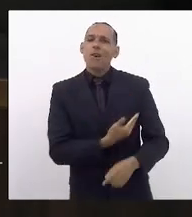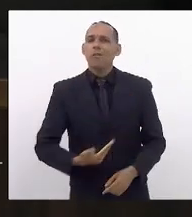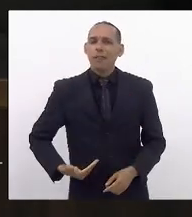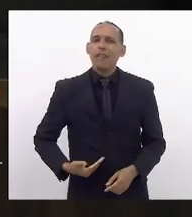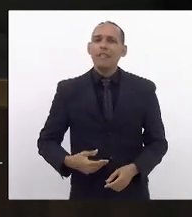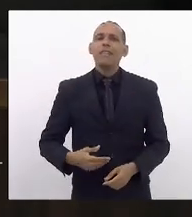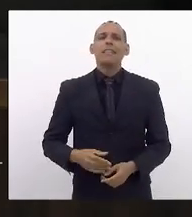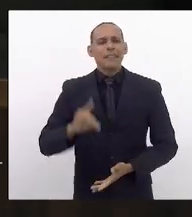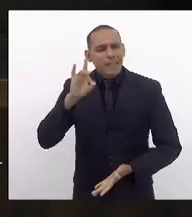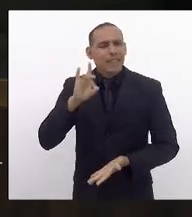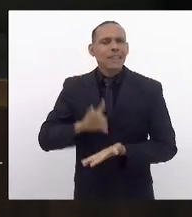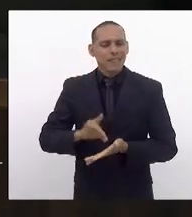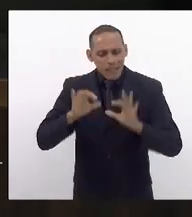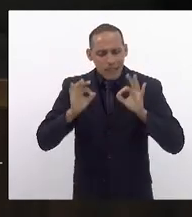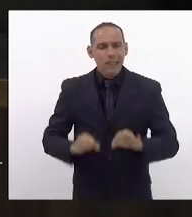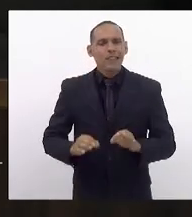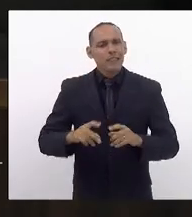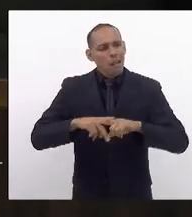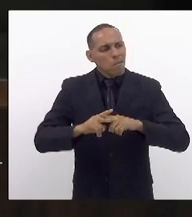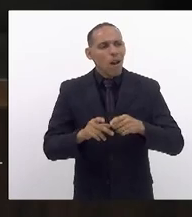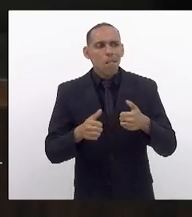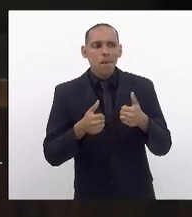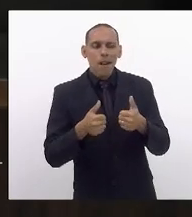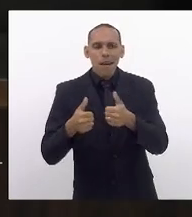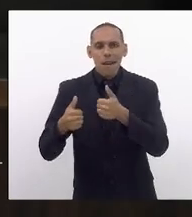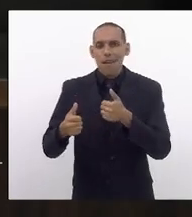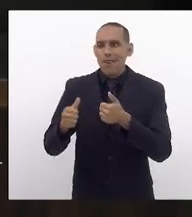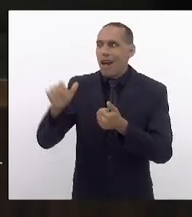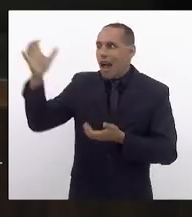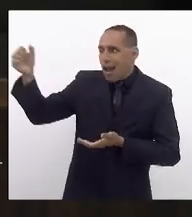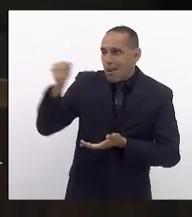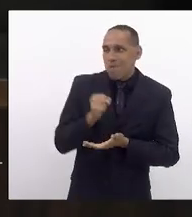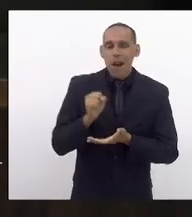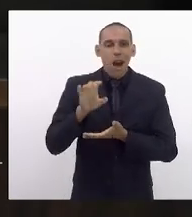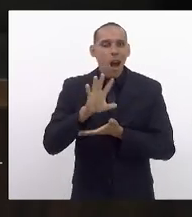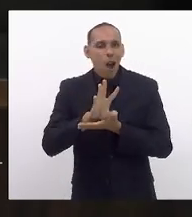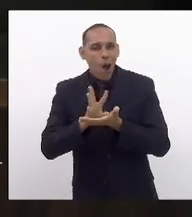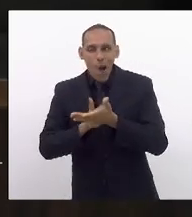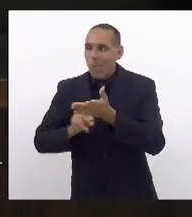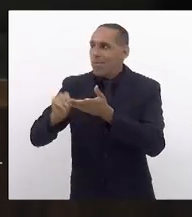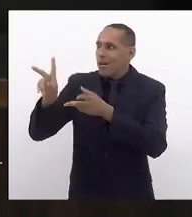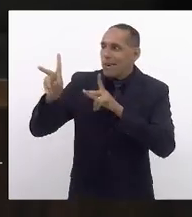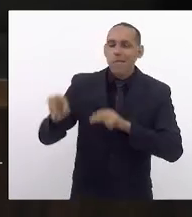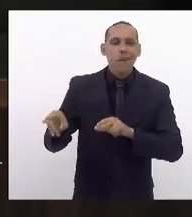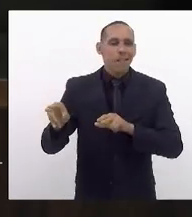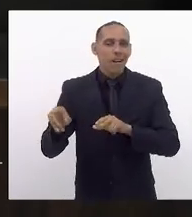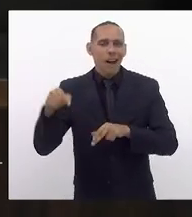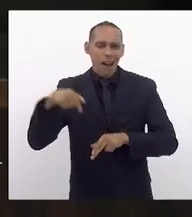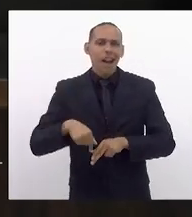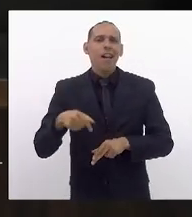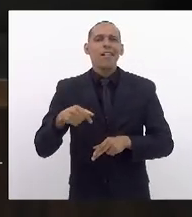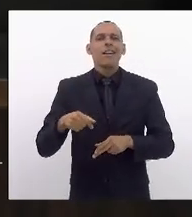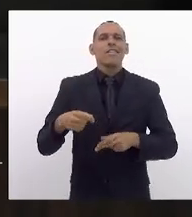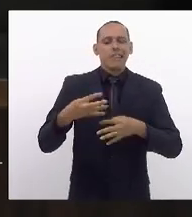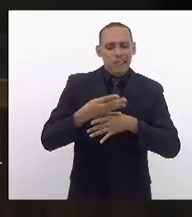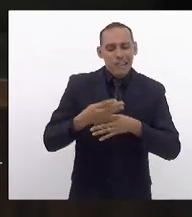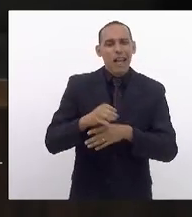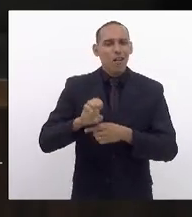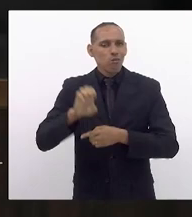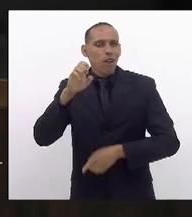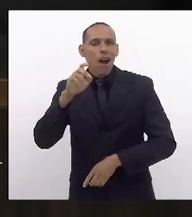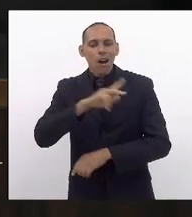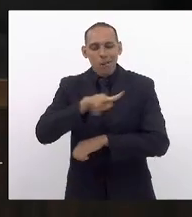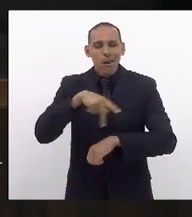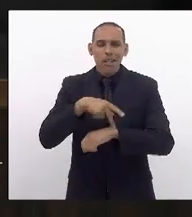fato, funcionam e trazer os modelos e exemplos para o nosso estado, para a nossa cidade, para o nosso país. É de suma importância, eu